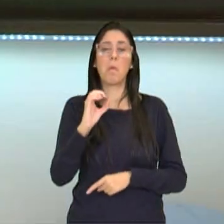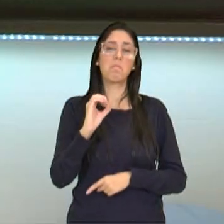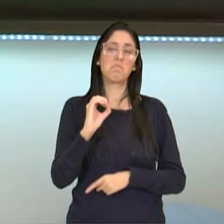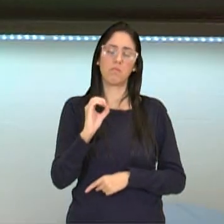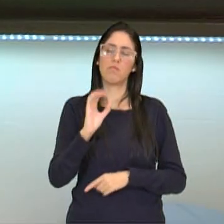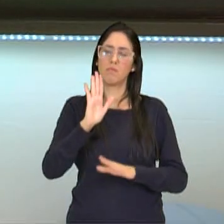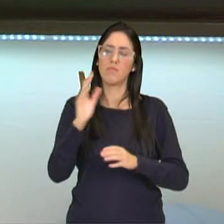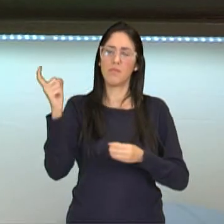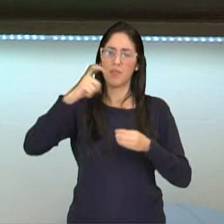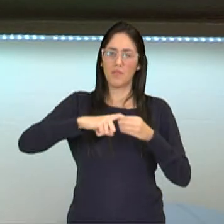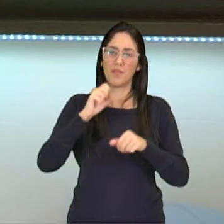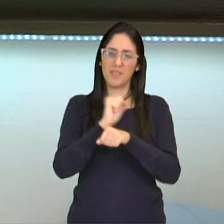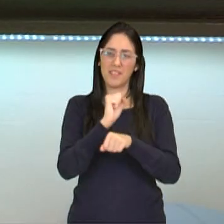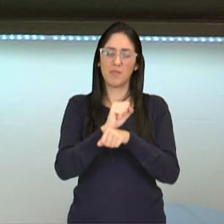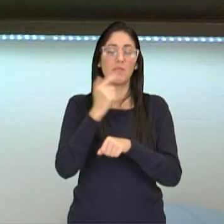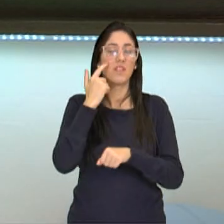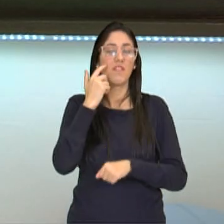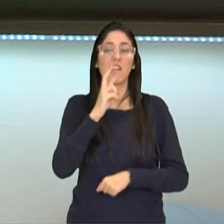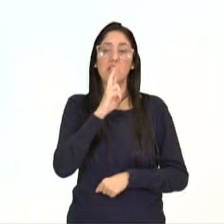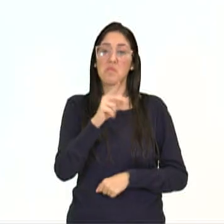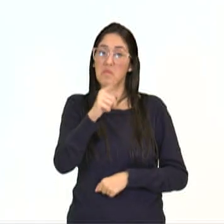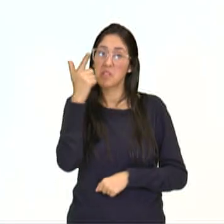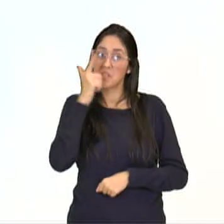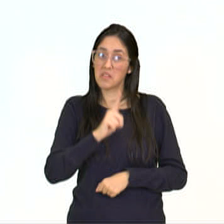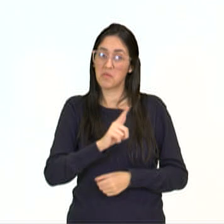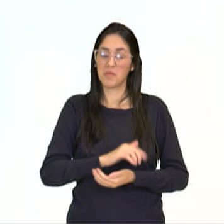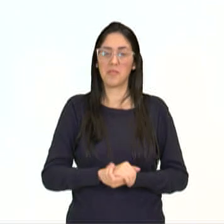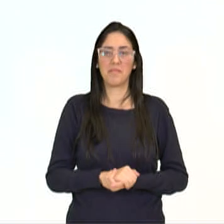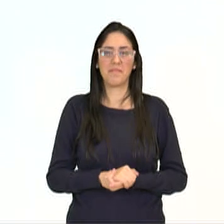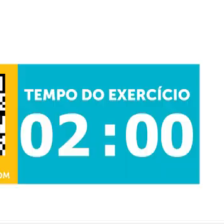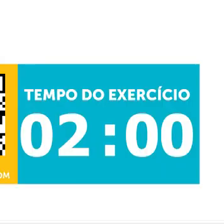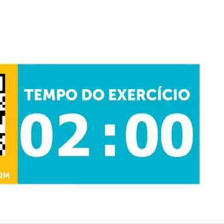nós já voltamos depois para conferir se vocês acertaram.